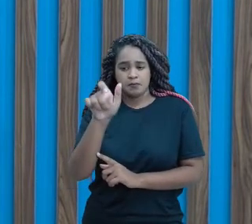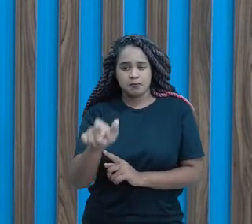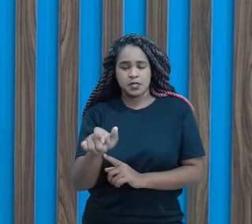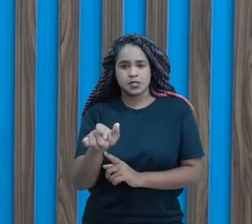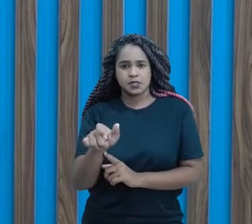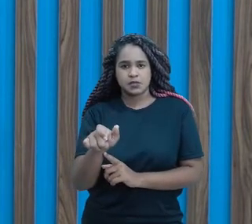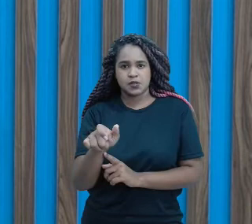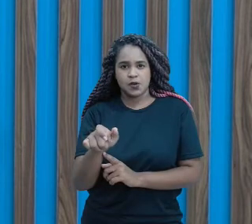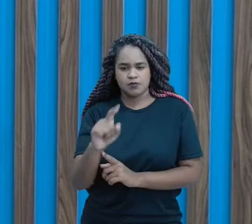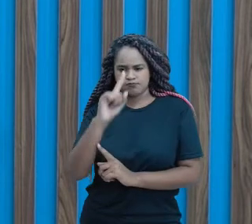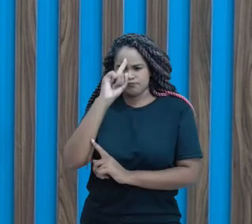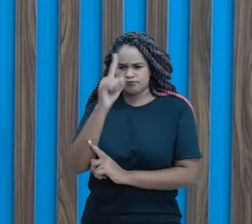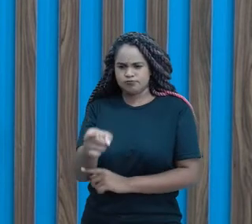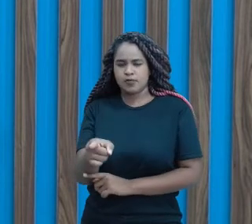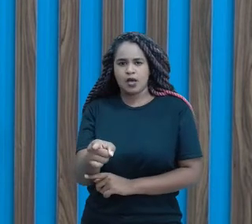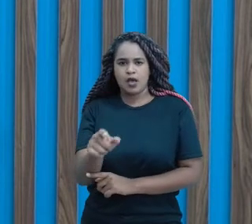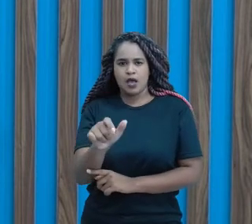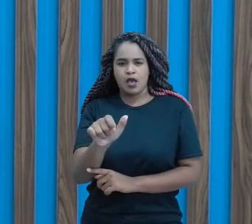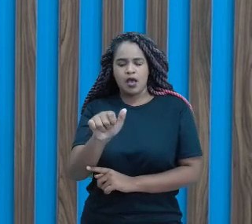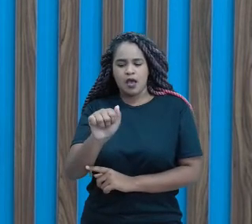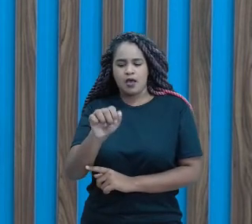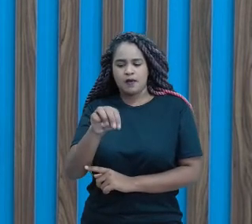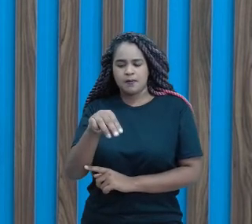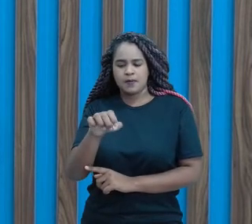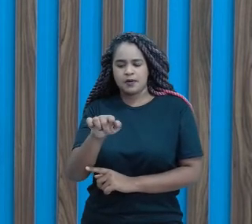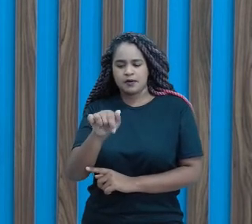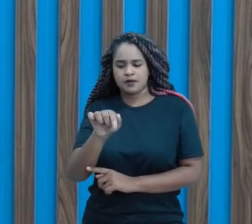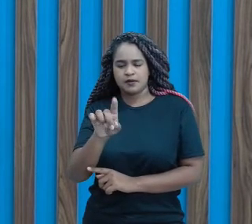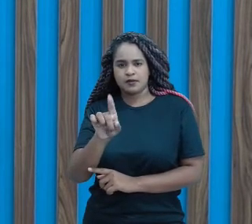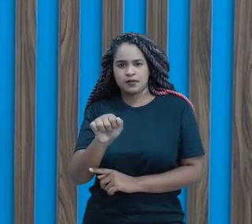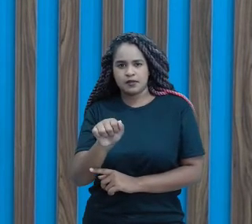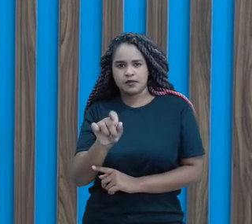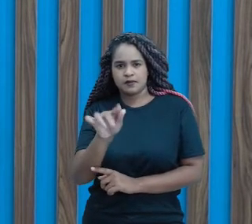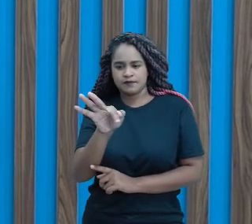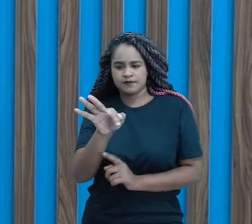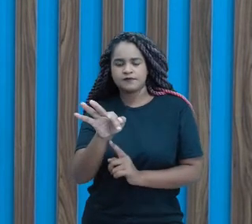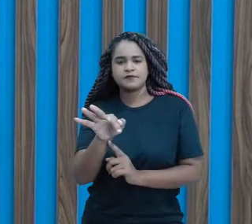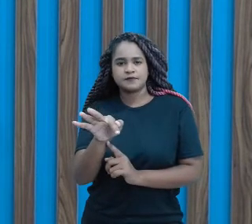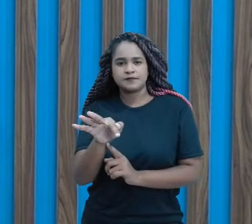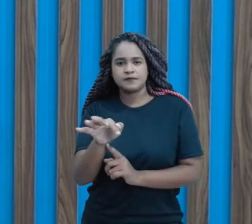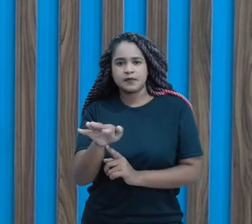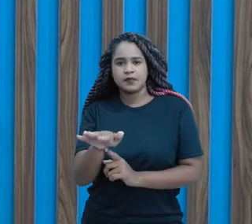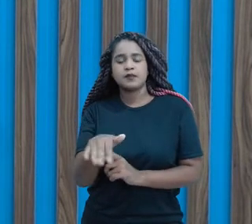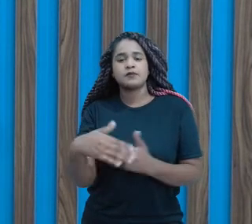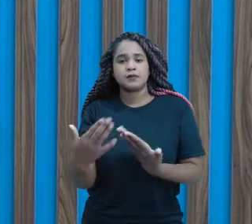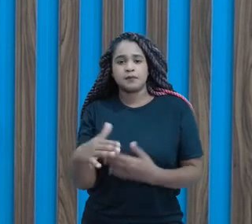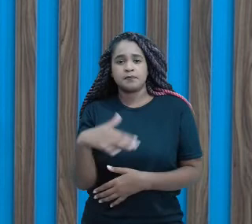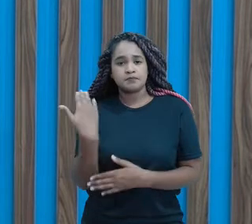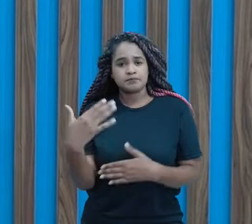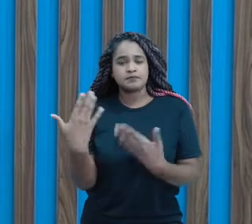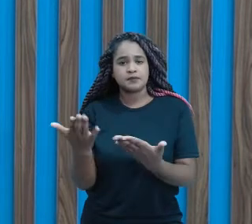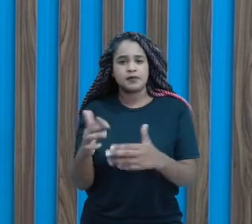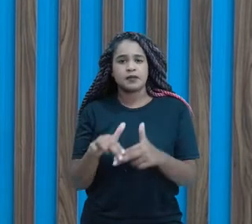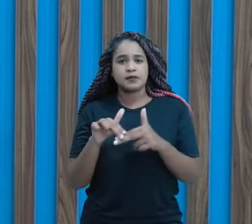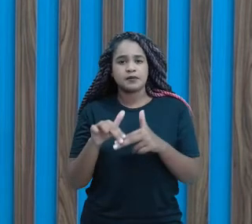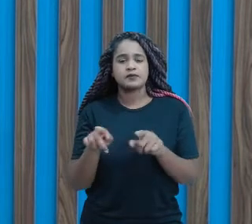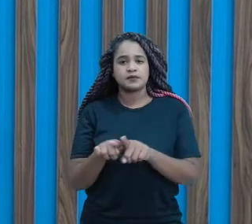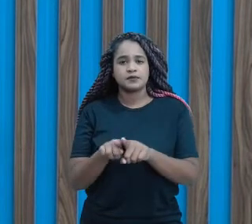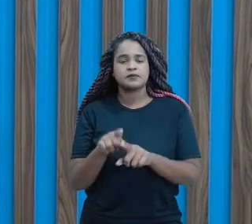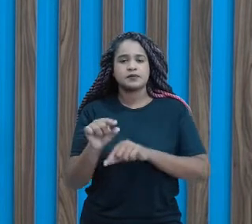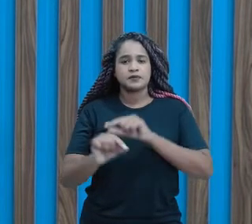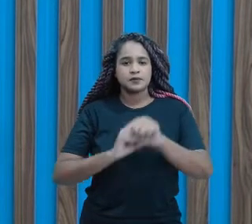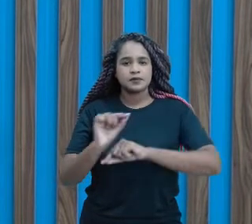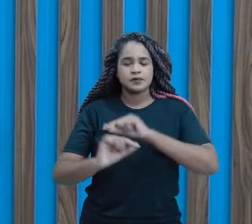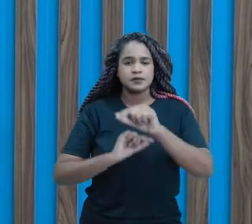ditador líbio ali, né, o Muammar Gaddafi, né, e a questão da Síria, né, são países que são